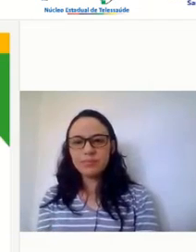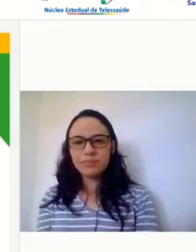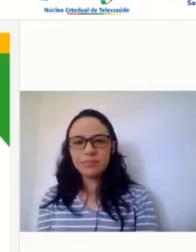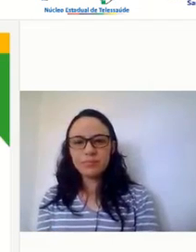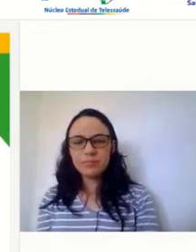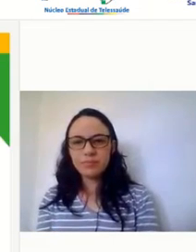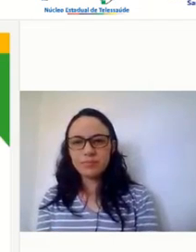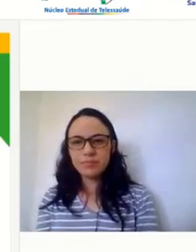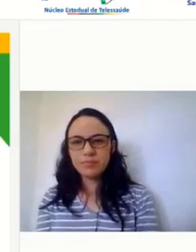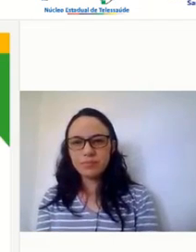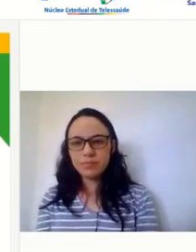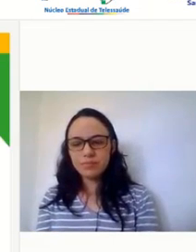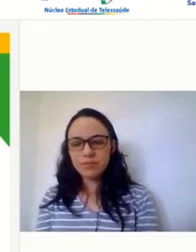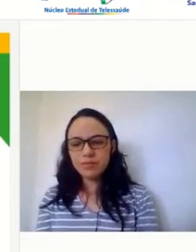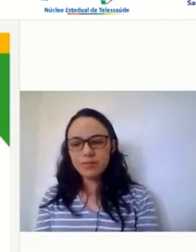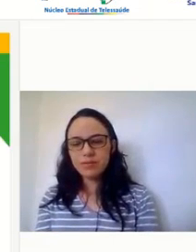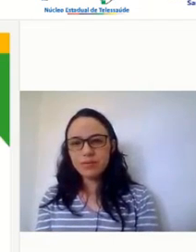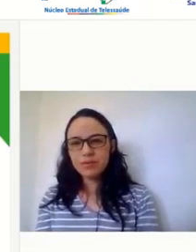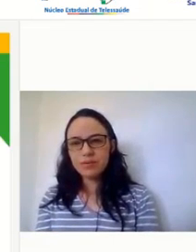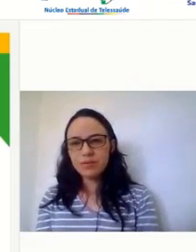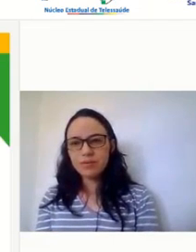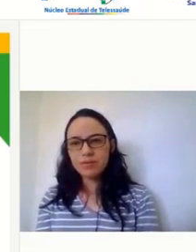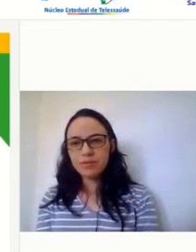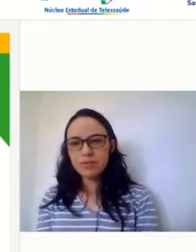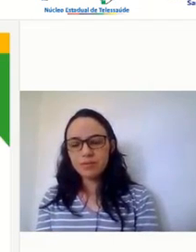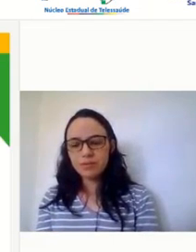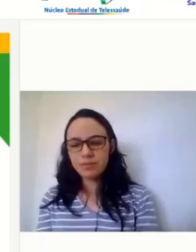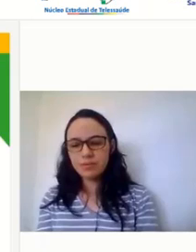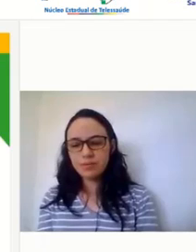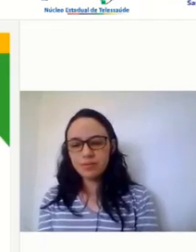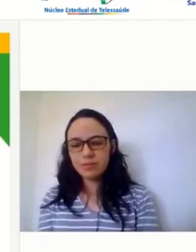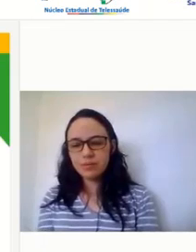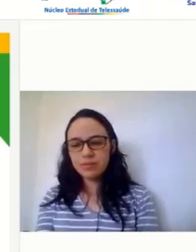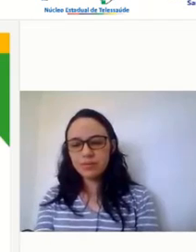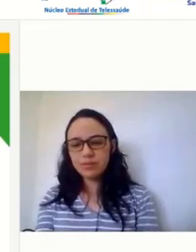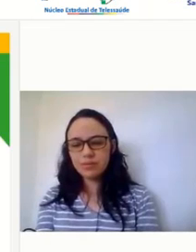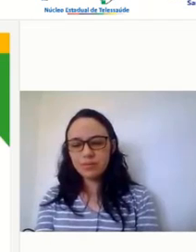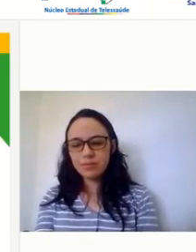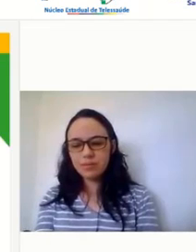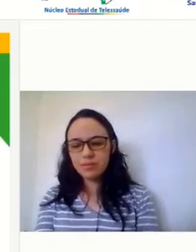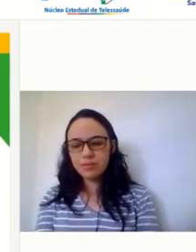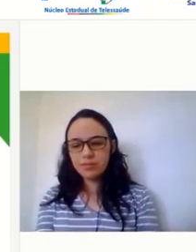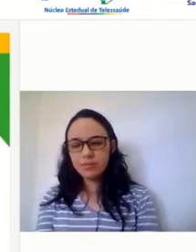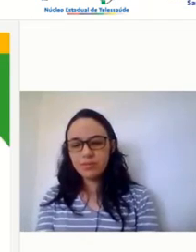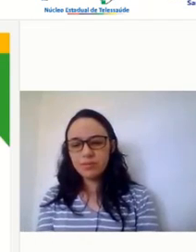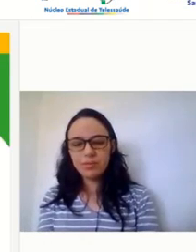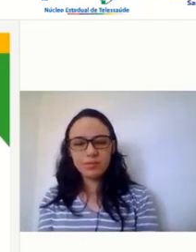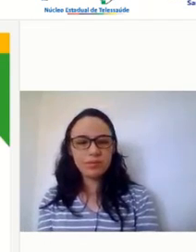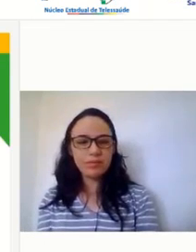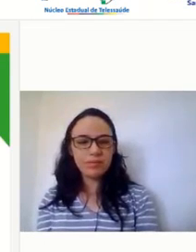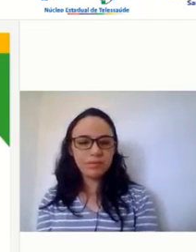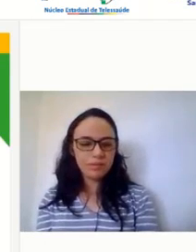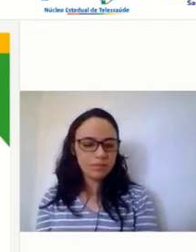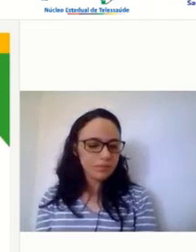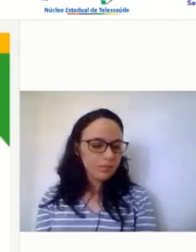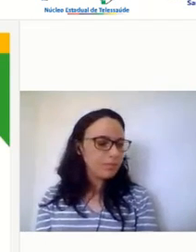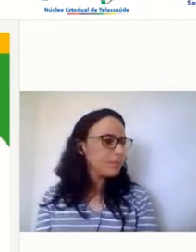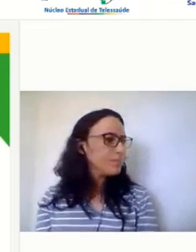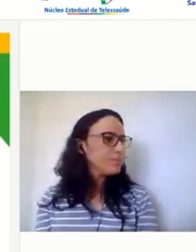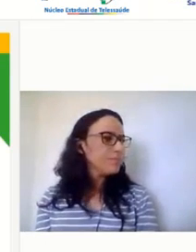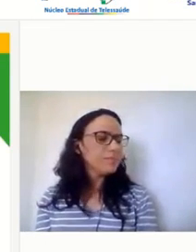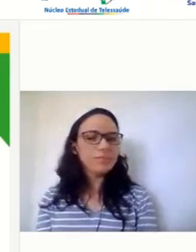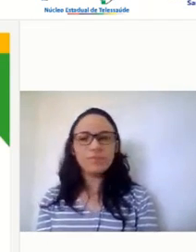muito necessária na nossa rede de atenção porque a gente ainda tem muito profissional que tem